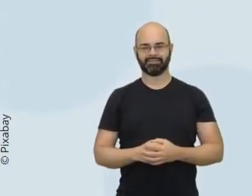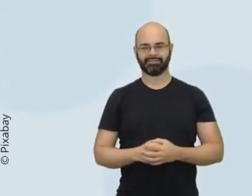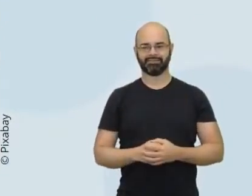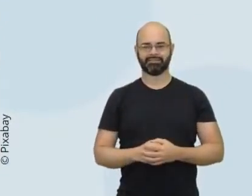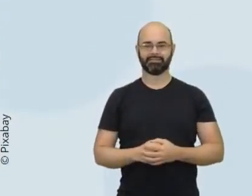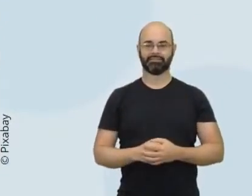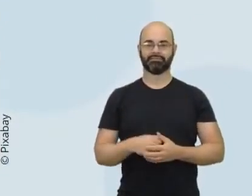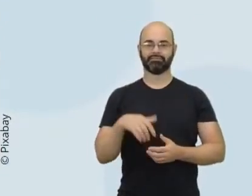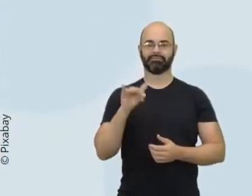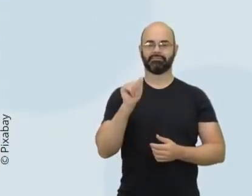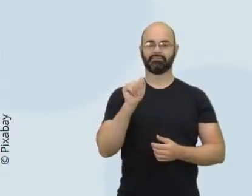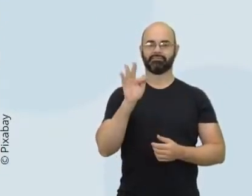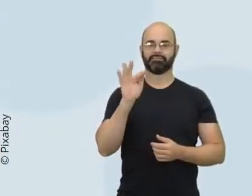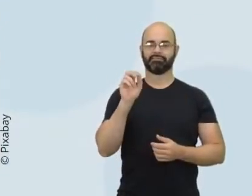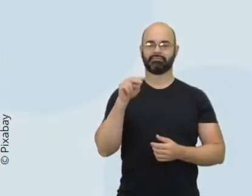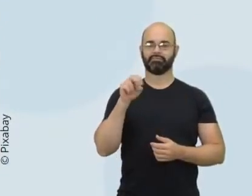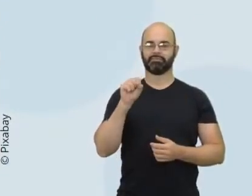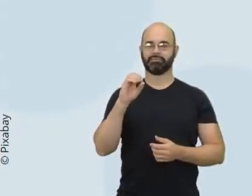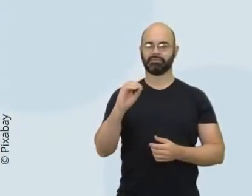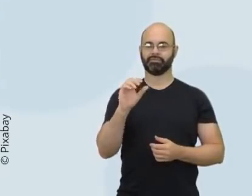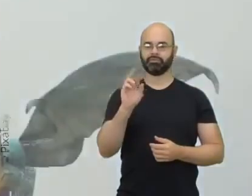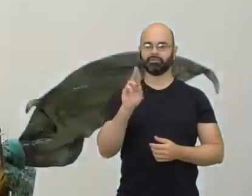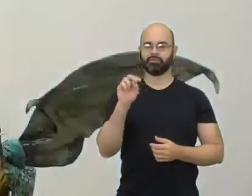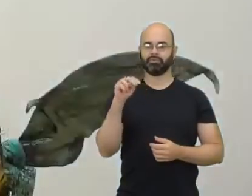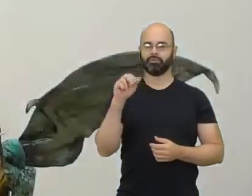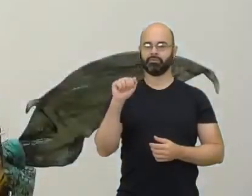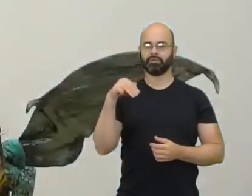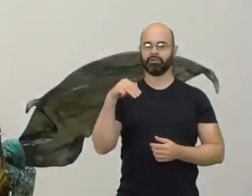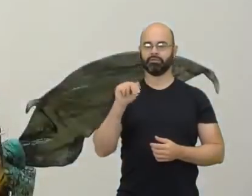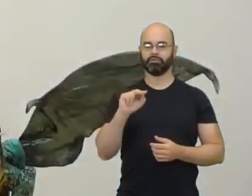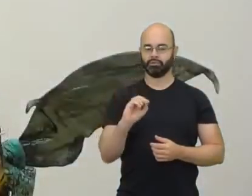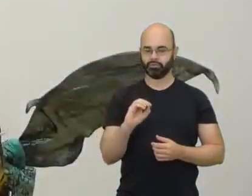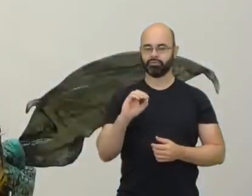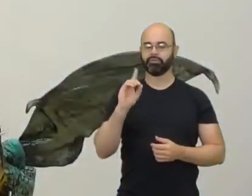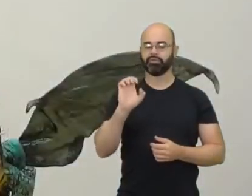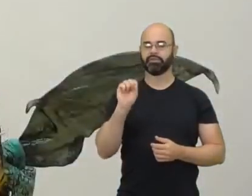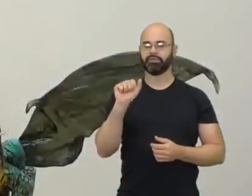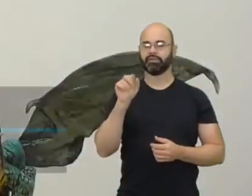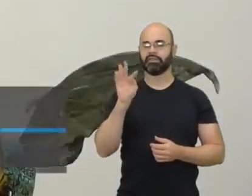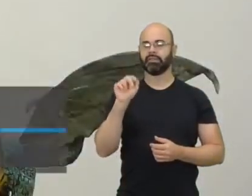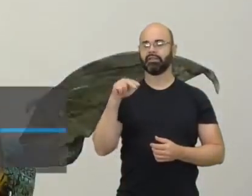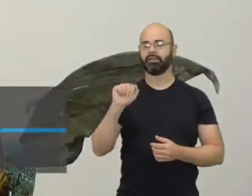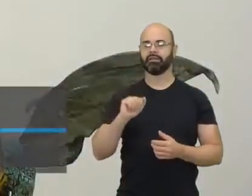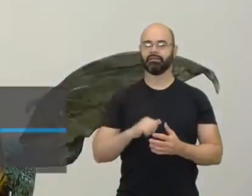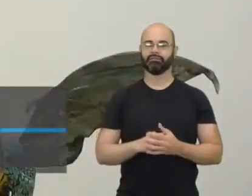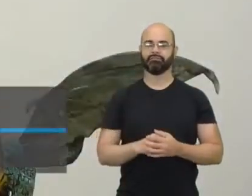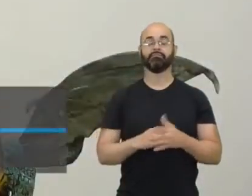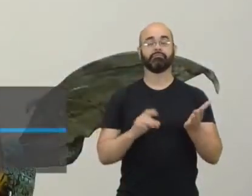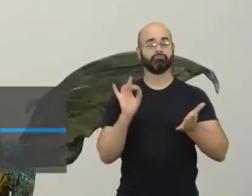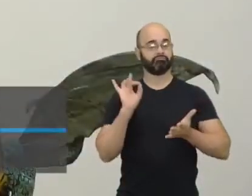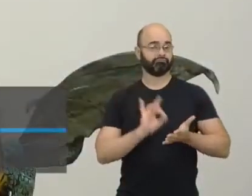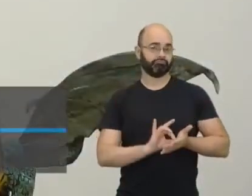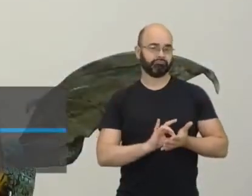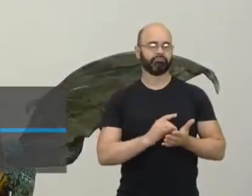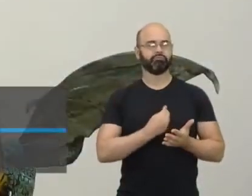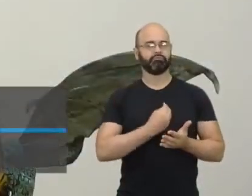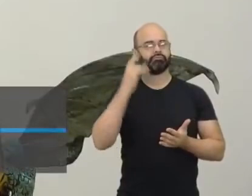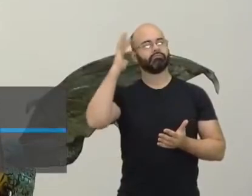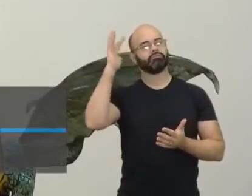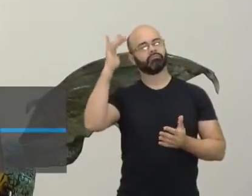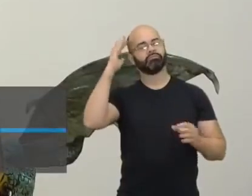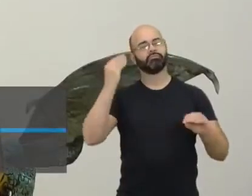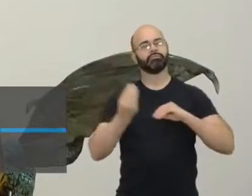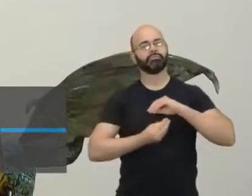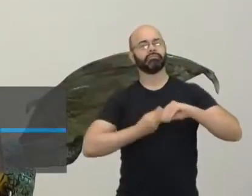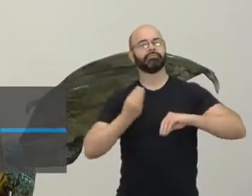atribuída ao Afonso Romano de Santana. Então a gente vai falar um pouquinho exatamente disso, de realidade, nosso cotidiano e um pouco de fantasia, de sonho,